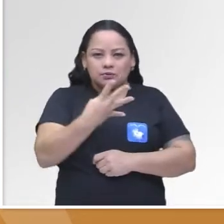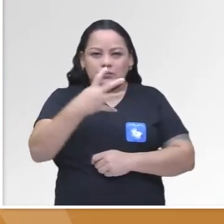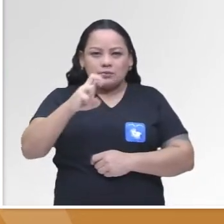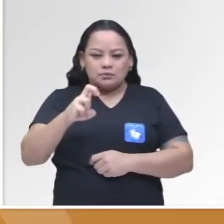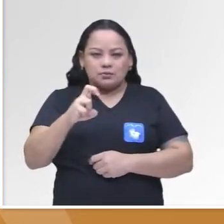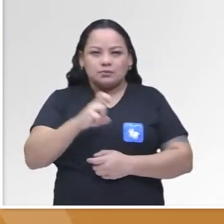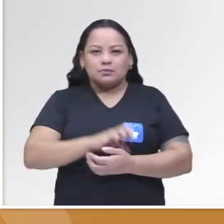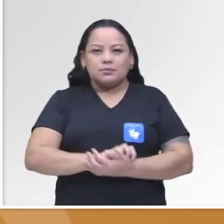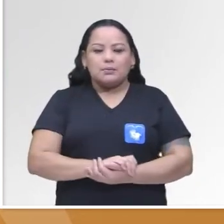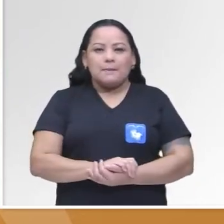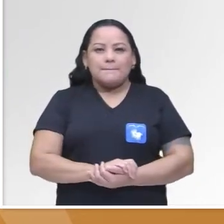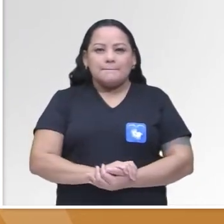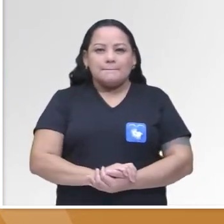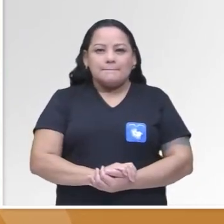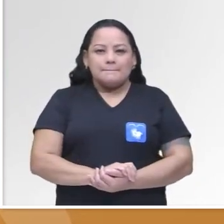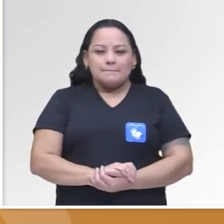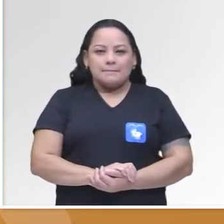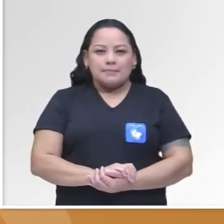1945.